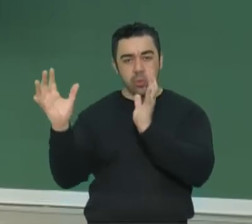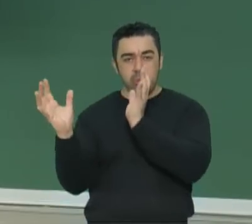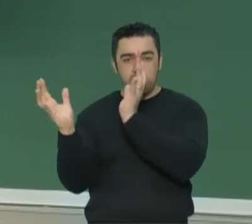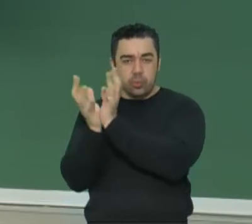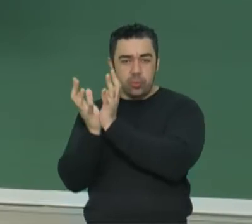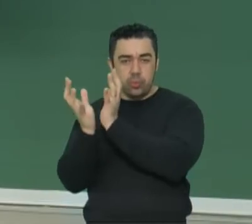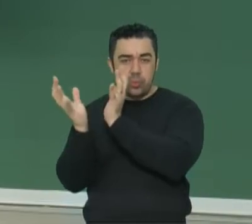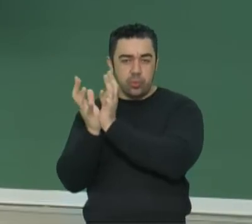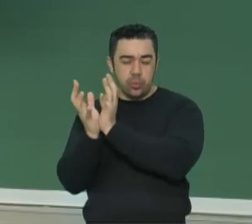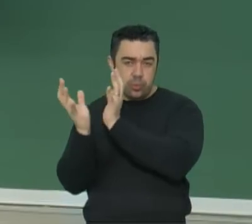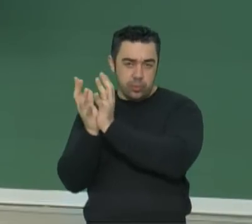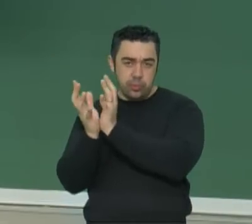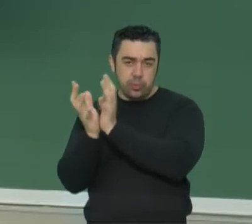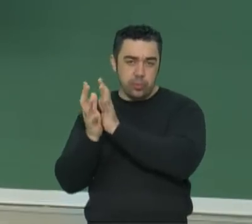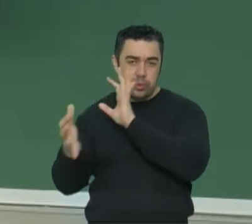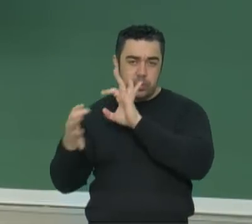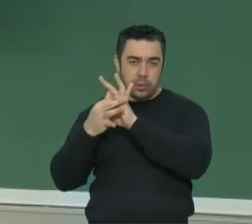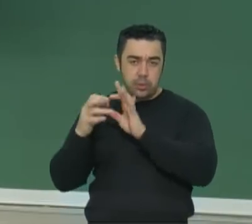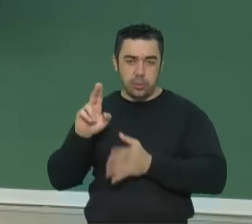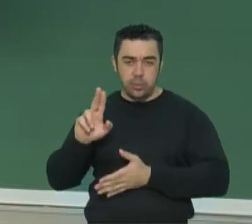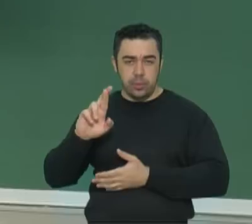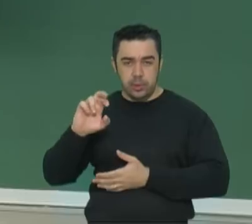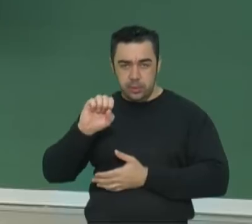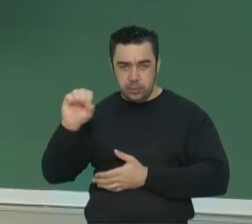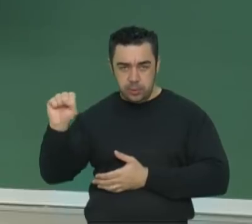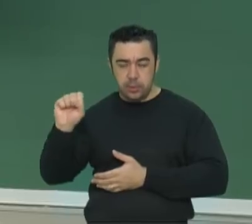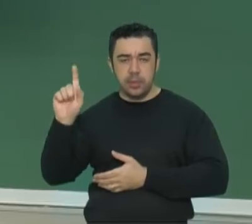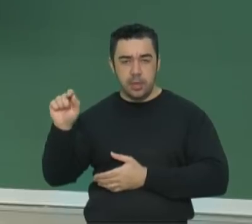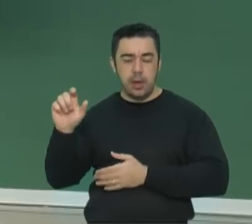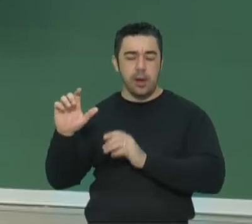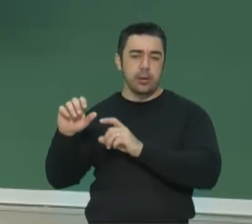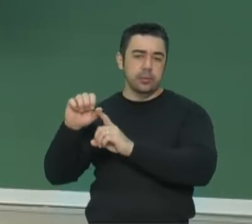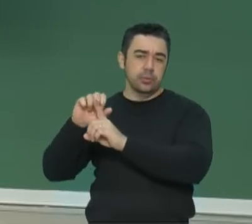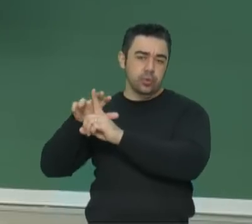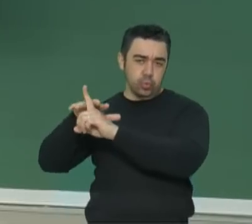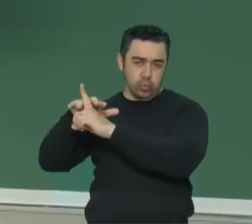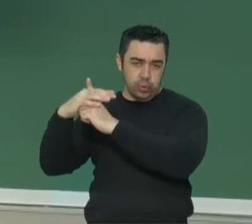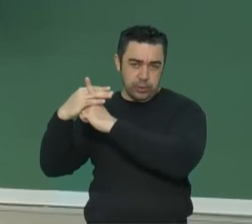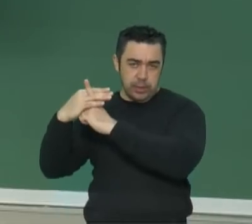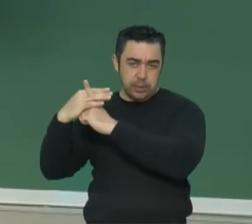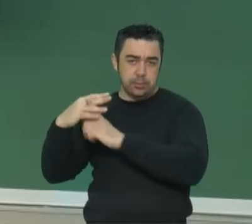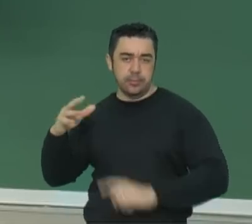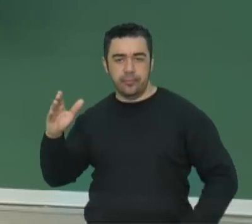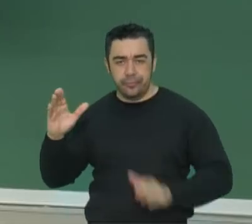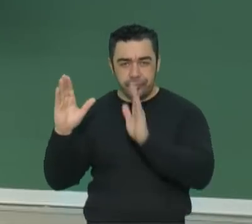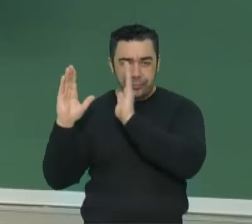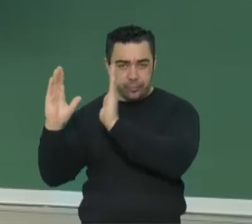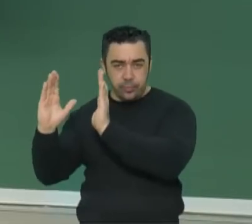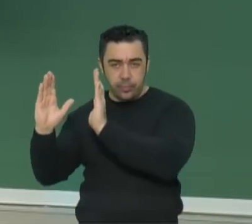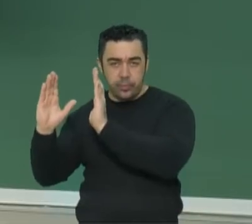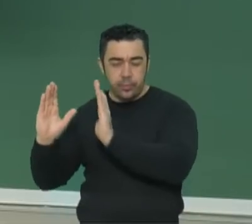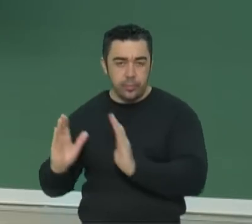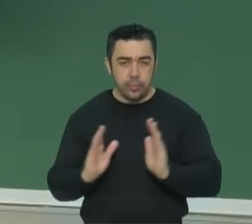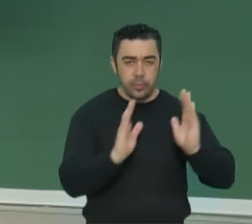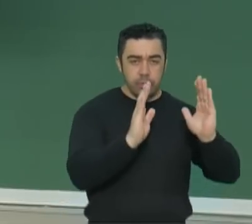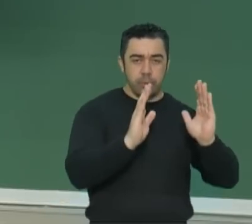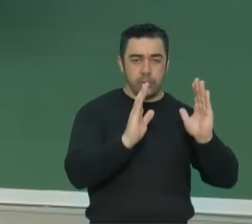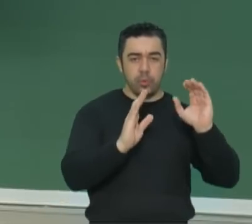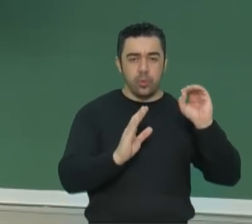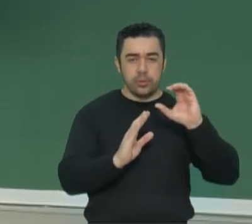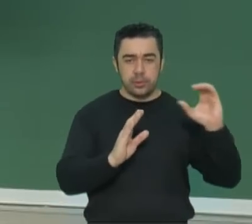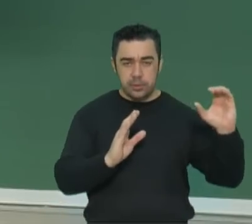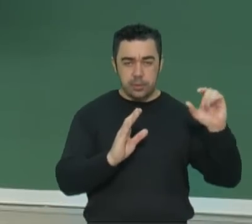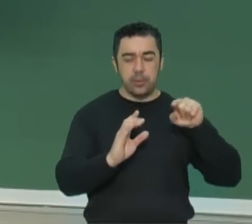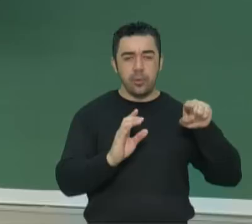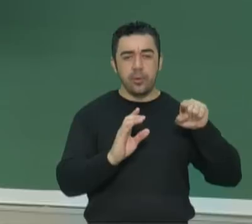os países ligados à União Soviética, os países socialistas, do outro lado da Europa, o lado ocidental, os países